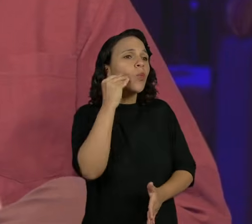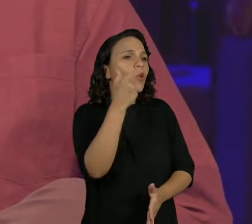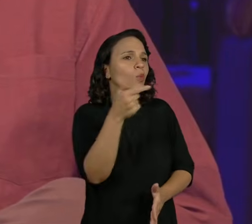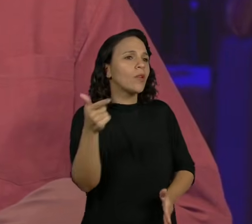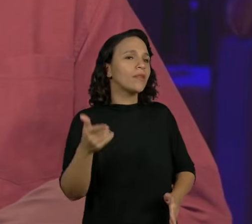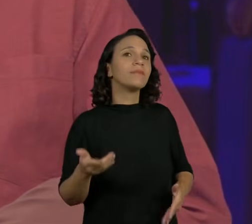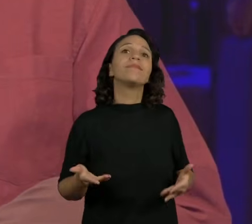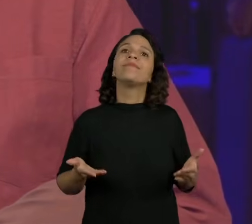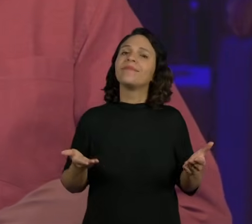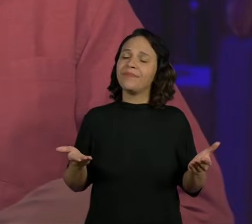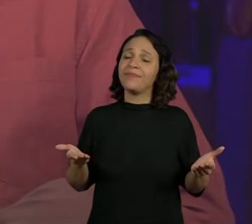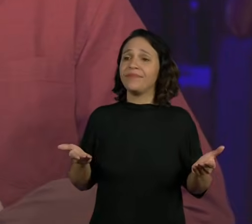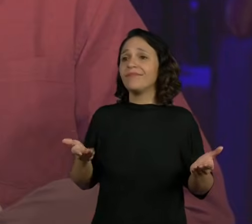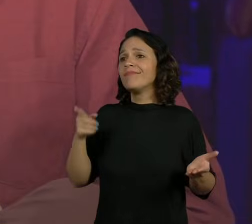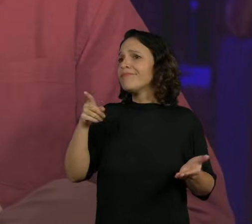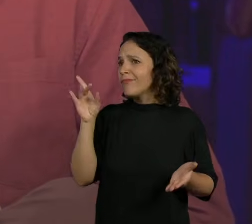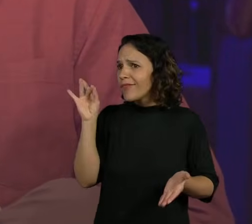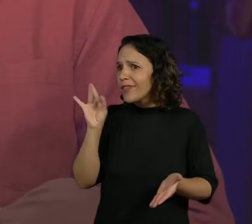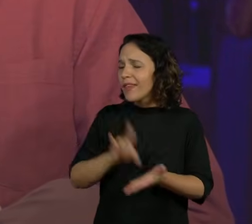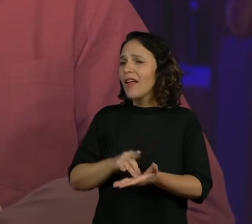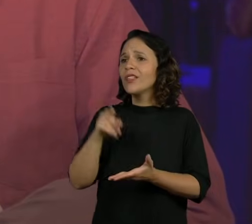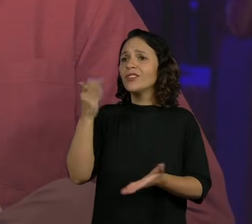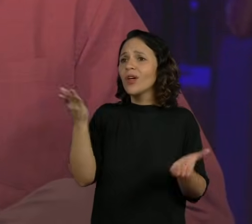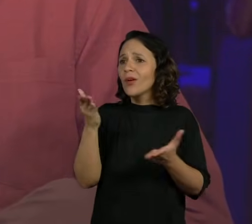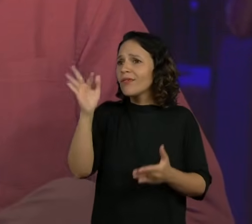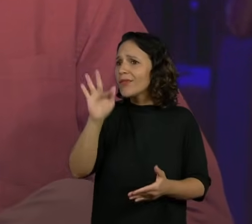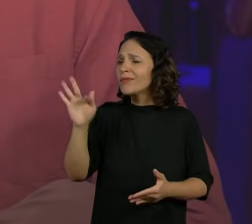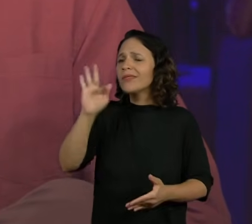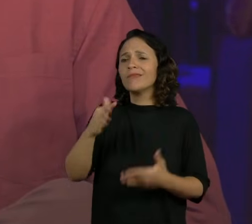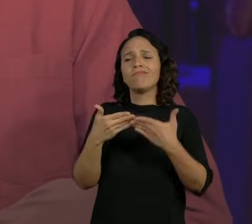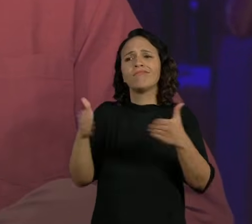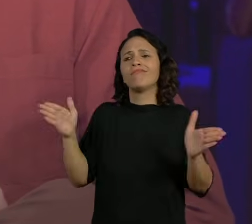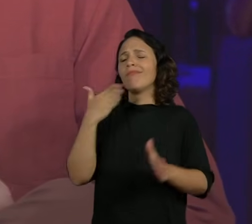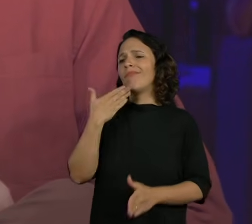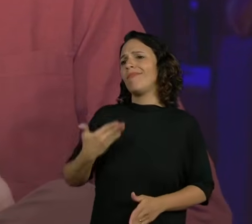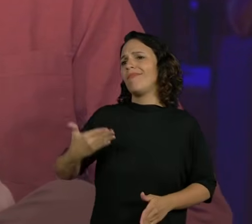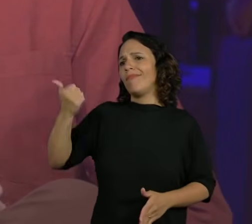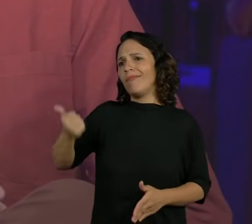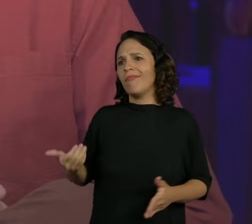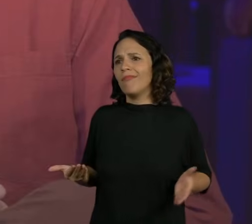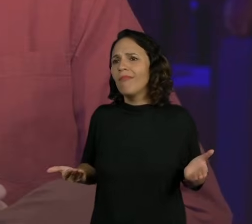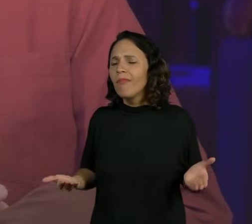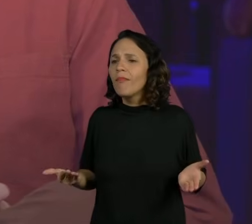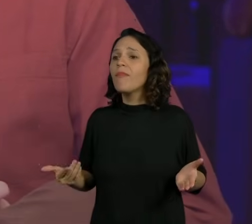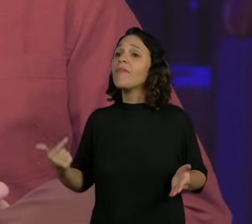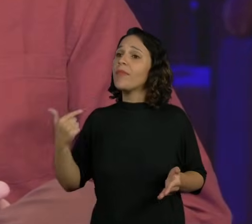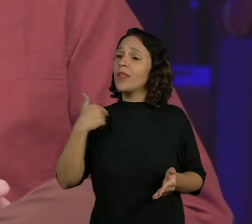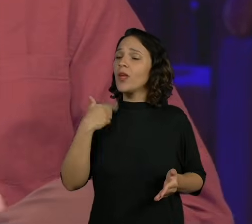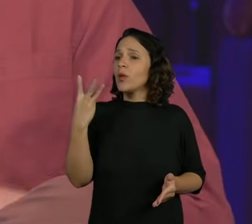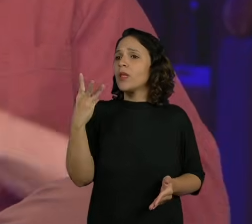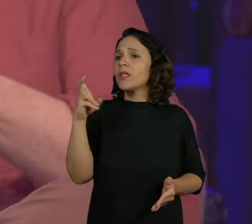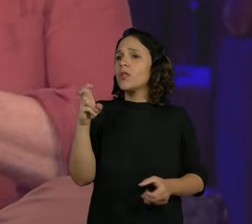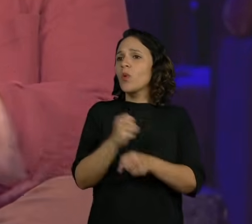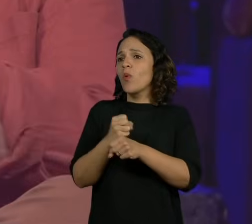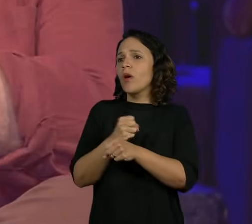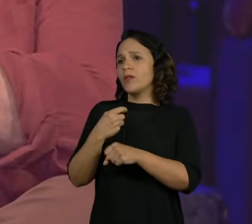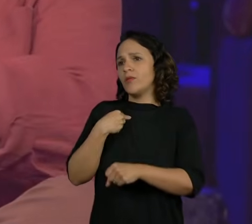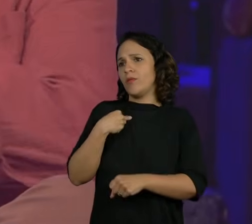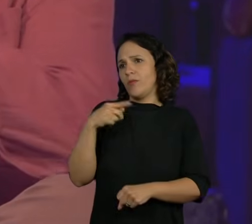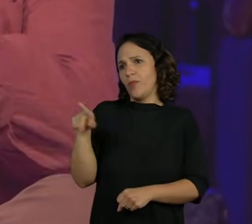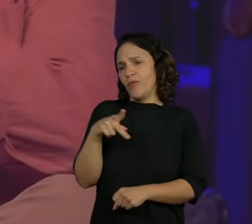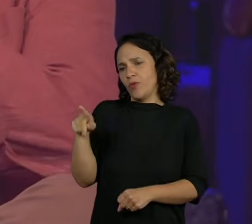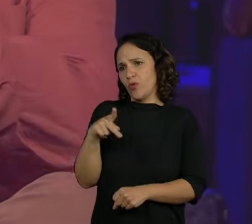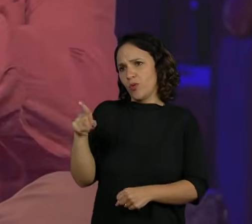No fundo, a universidade ficou muito mais legal e tudo, né? Quer dizer, eu fui professor há 35 anos, então, né,